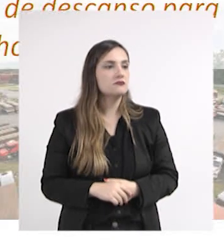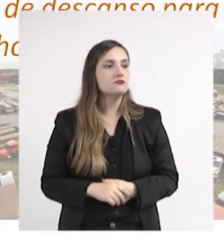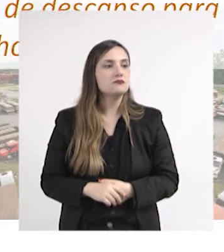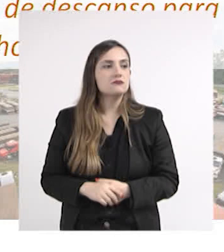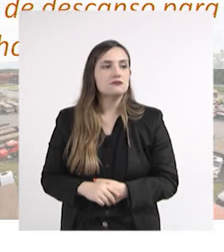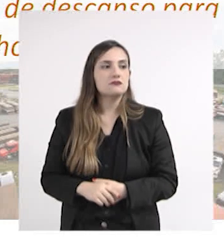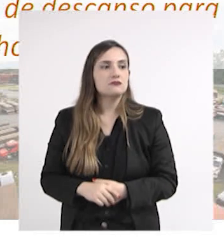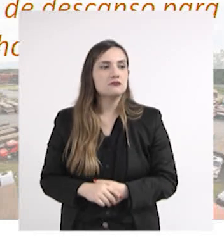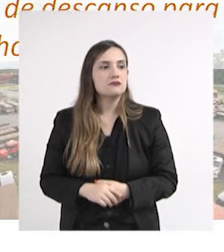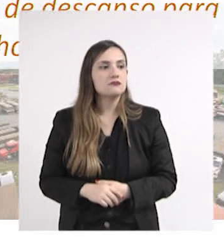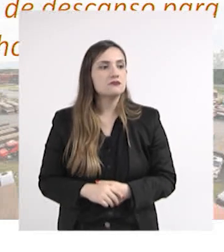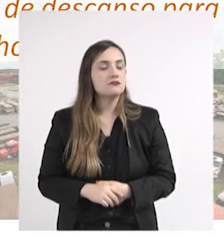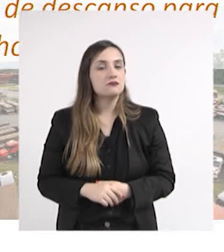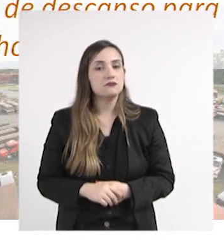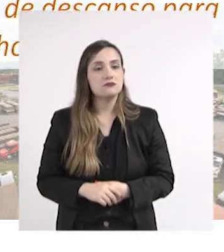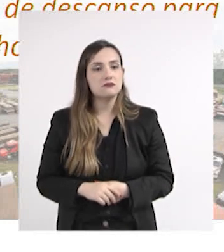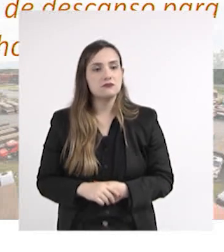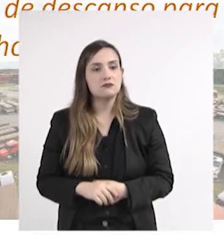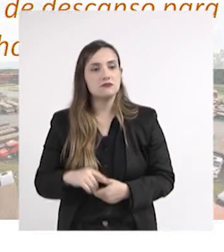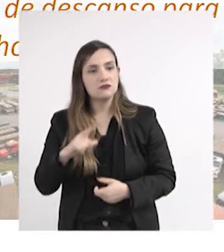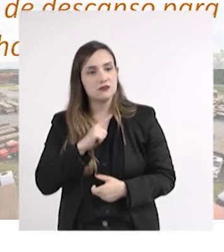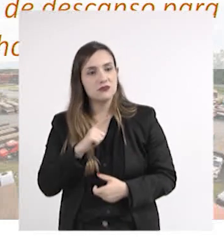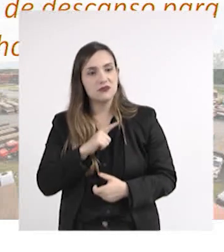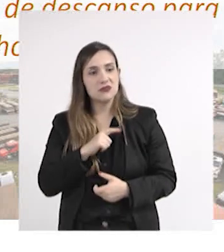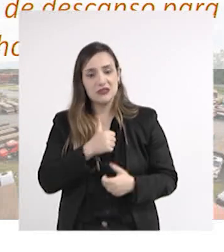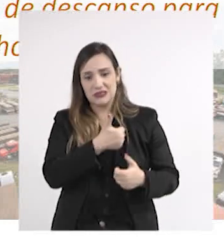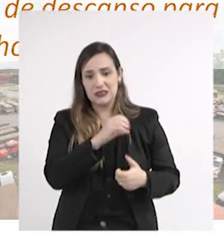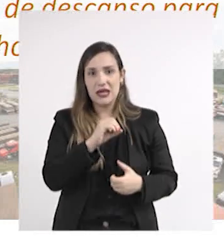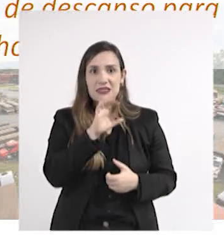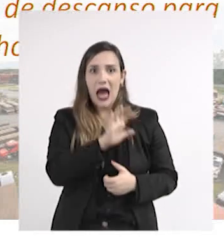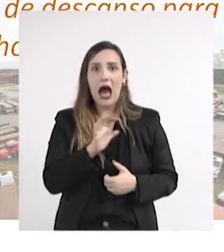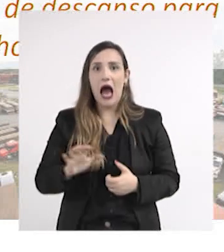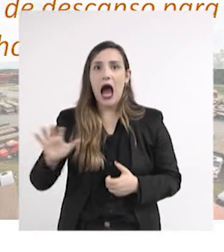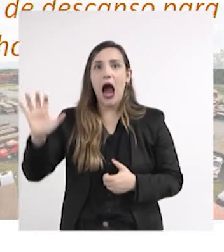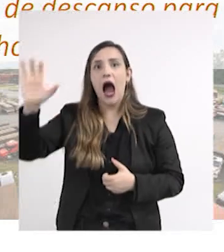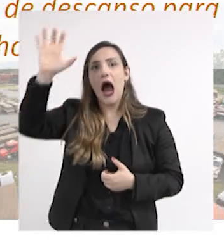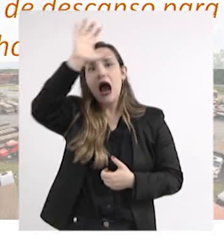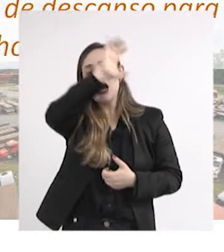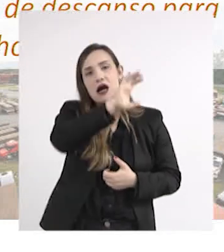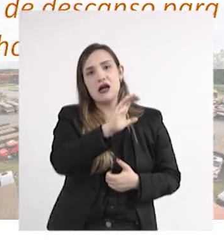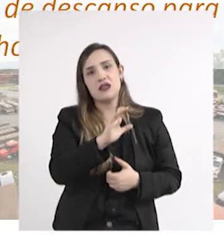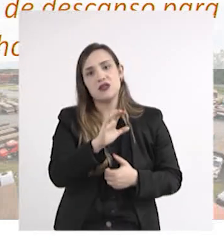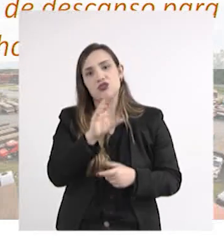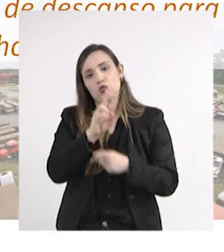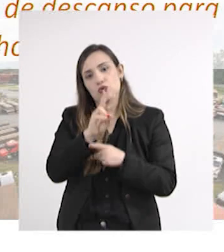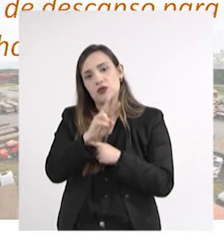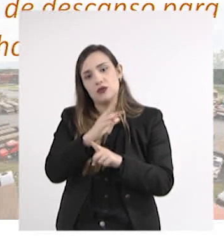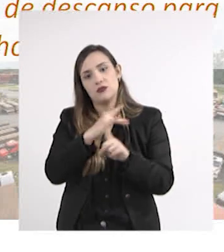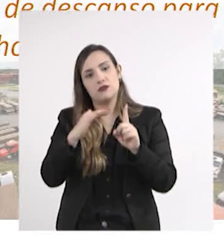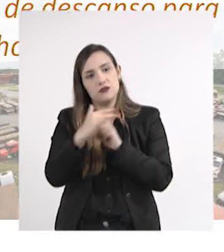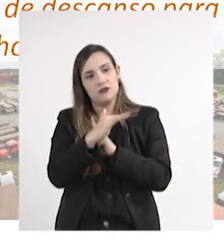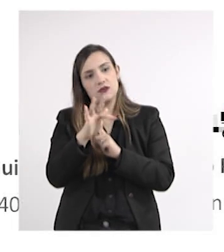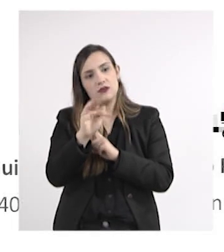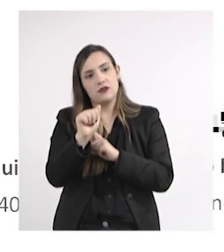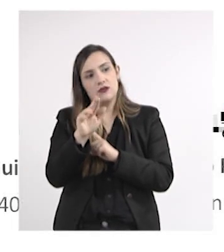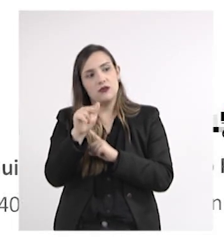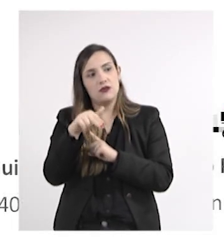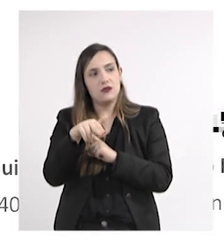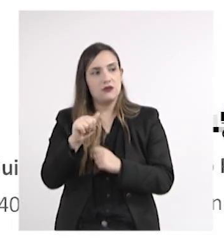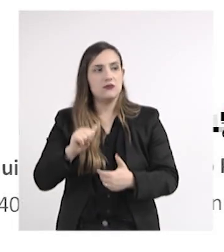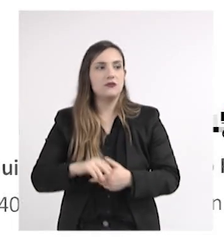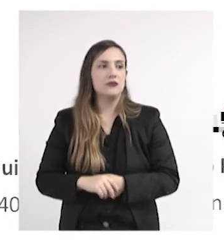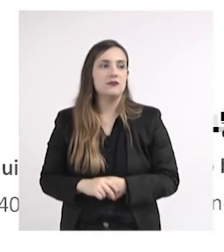mencionado 10 passagens de fauna, em observância aos novos dogmas de conservação ambiental, proteção da